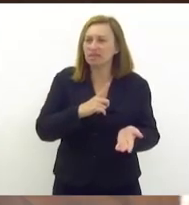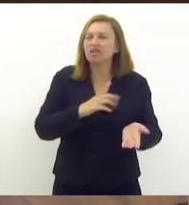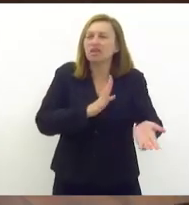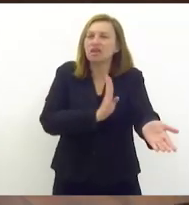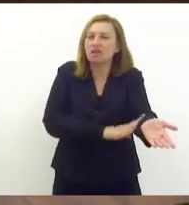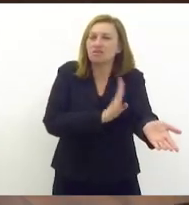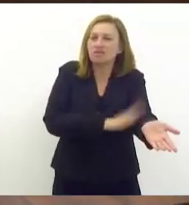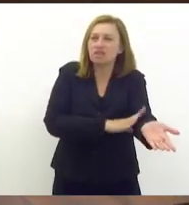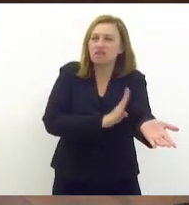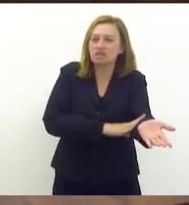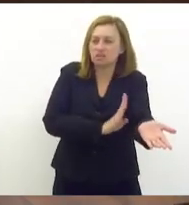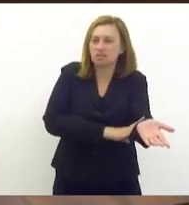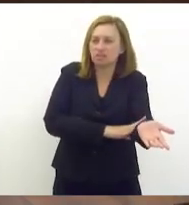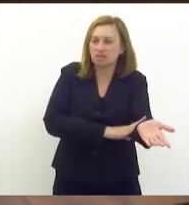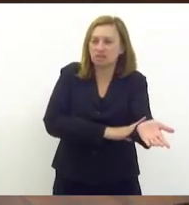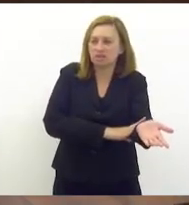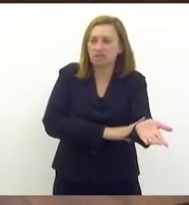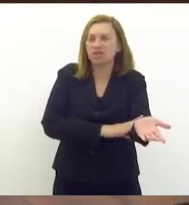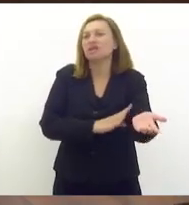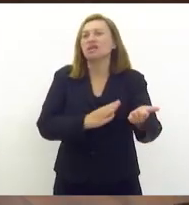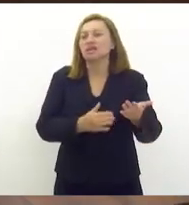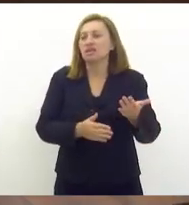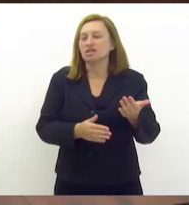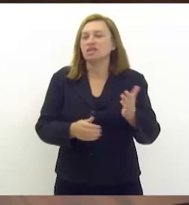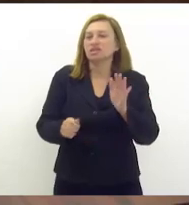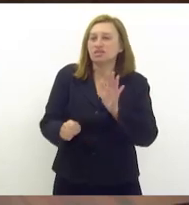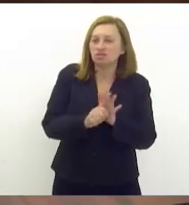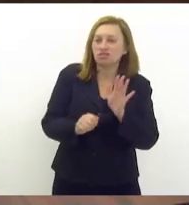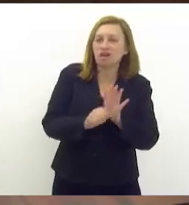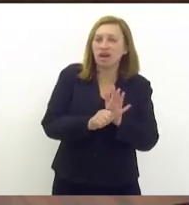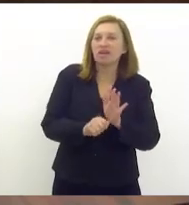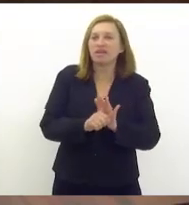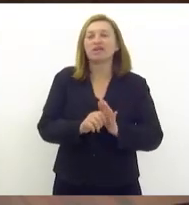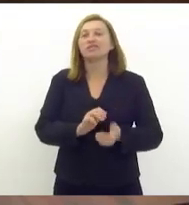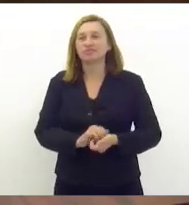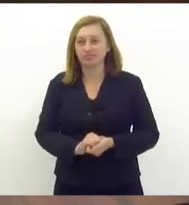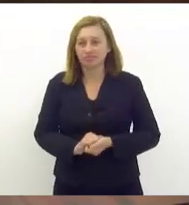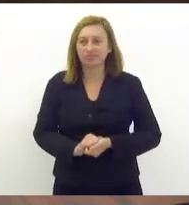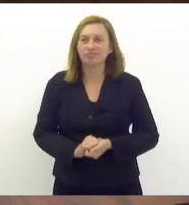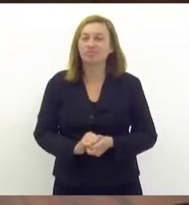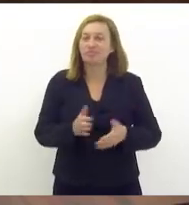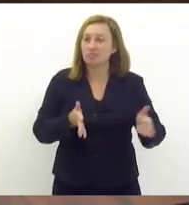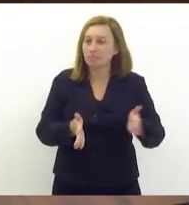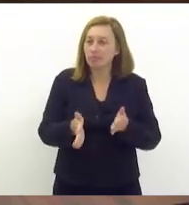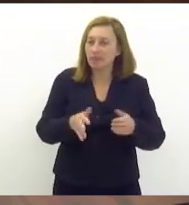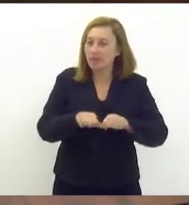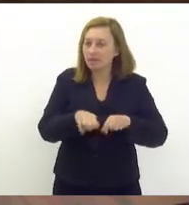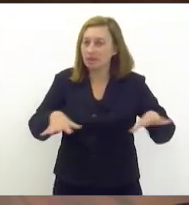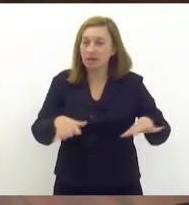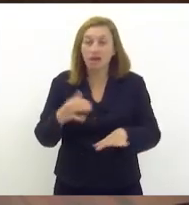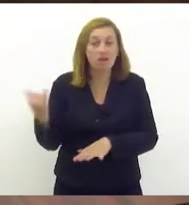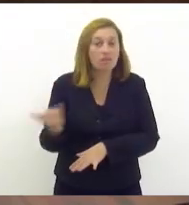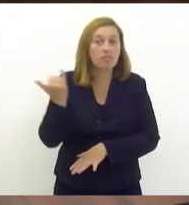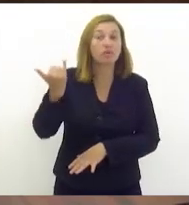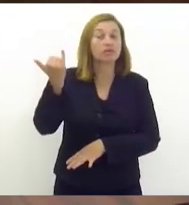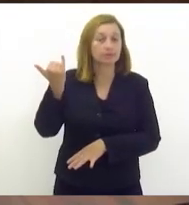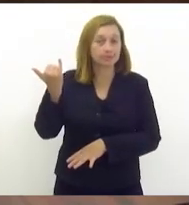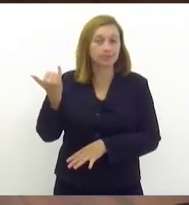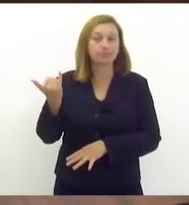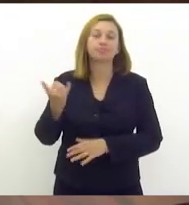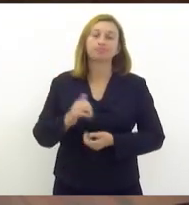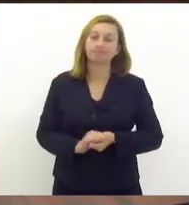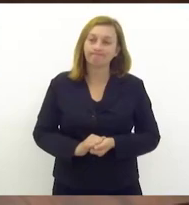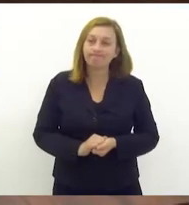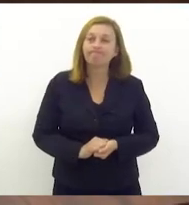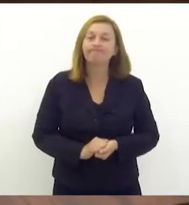Então hoje vocês sentais igrejas no momento dificuldade como nós passamos pela pandemia é de suma importância na